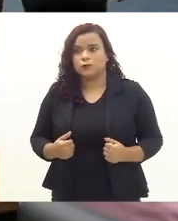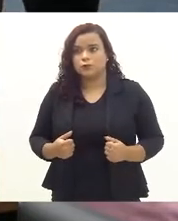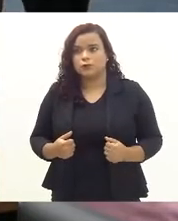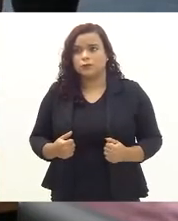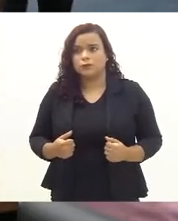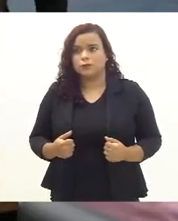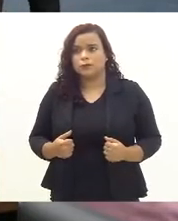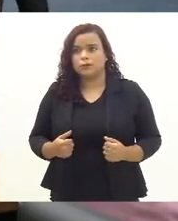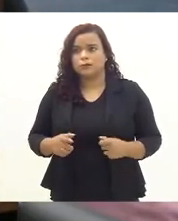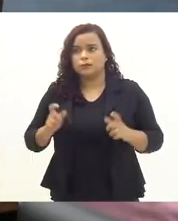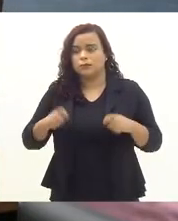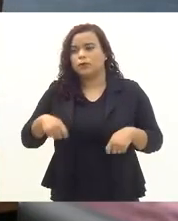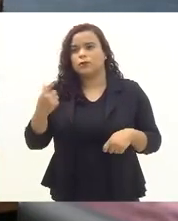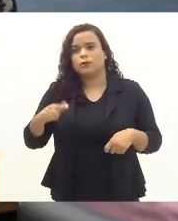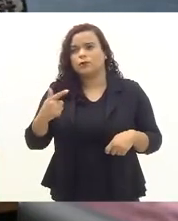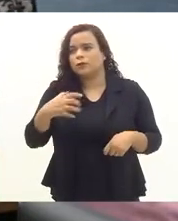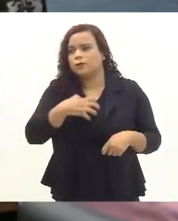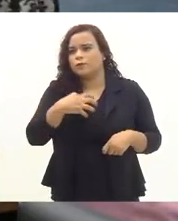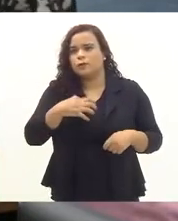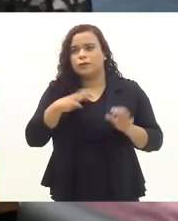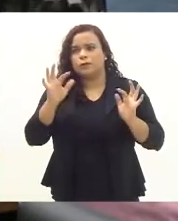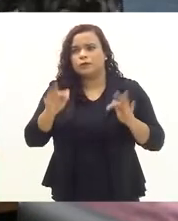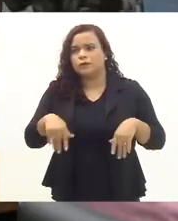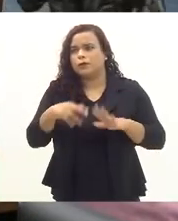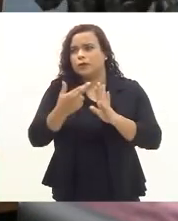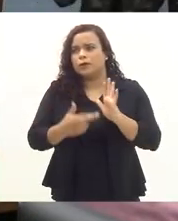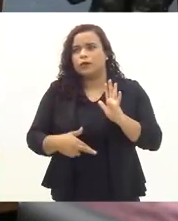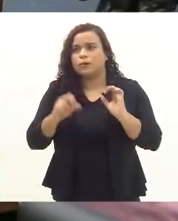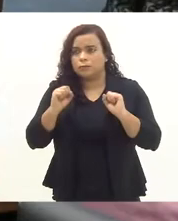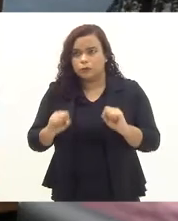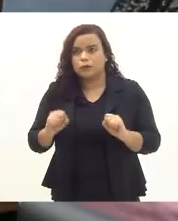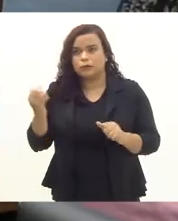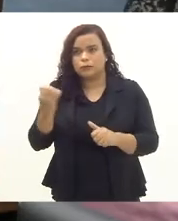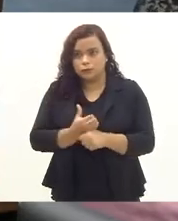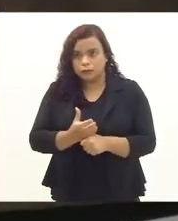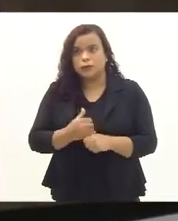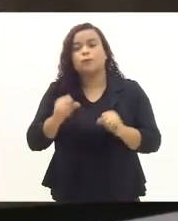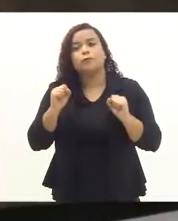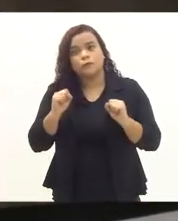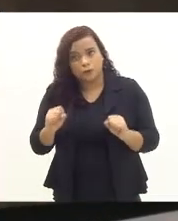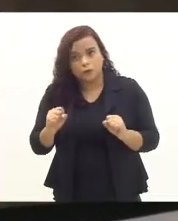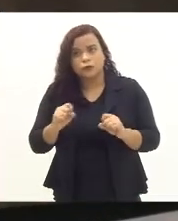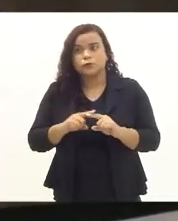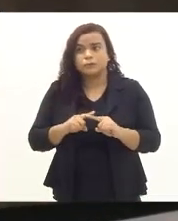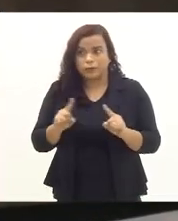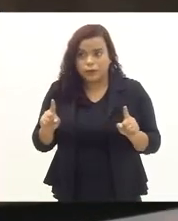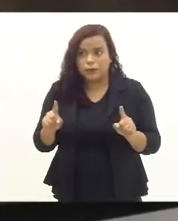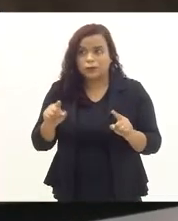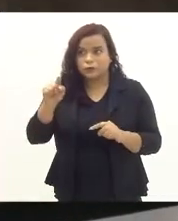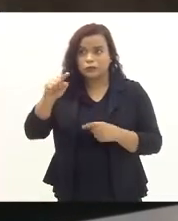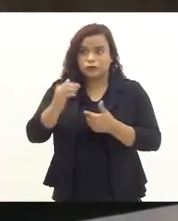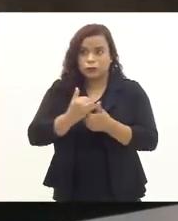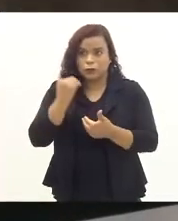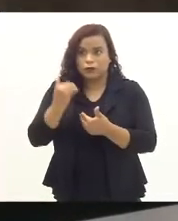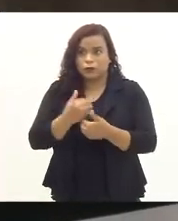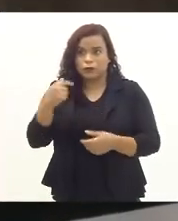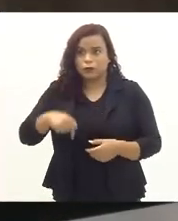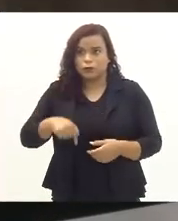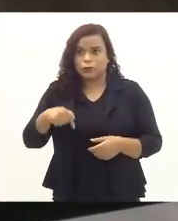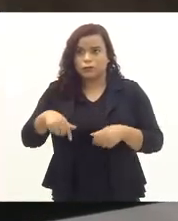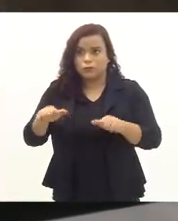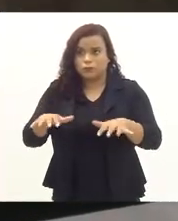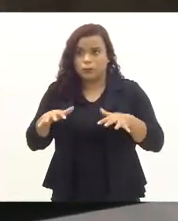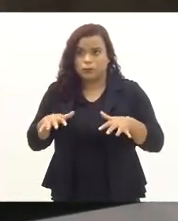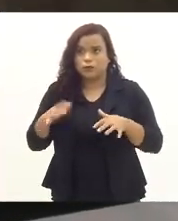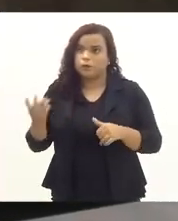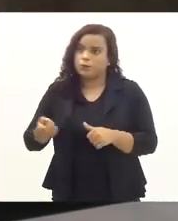ser não é não tem forma final de redação na pode ser substantivo pode ser mas o Senhor tem nos orientado aqui no Paraná área